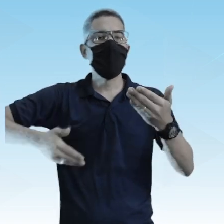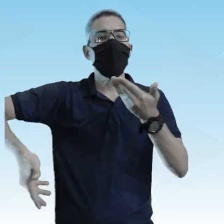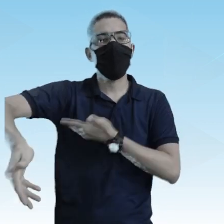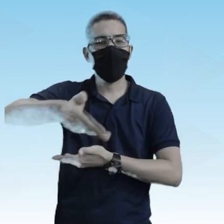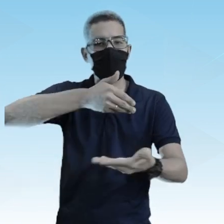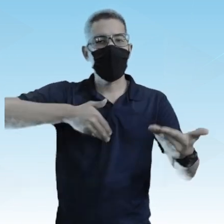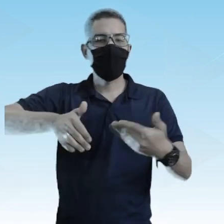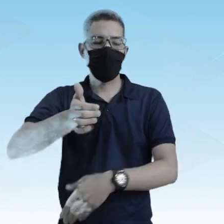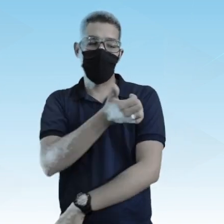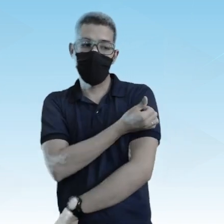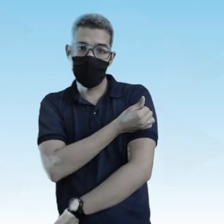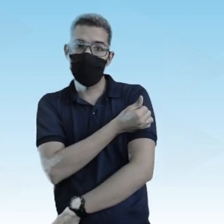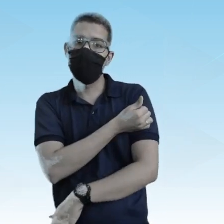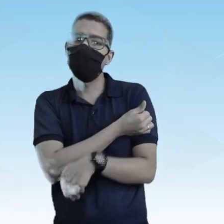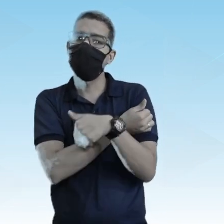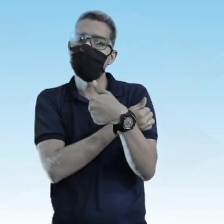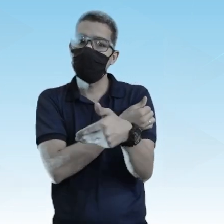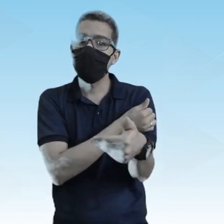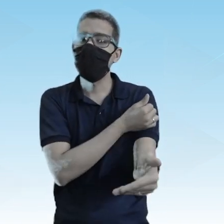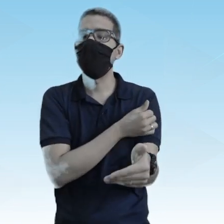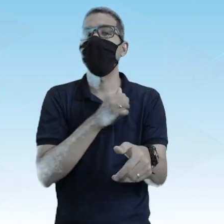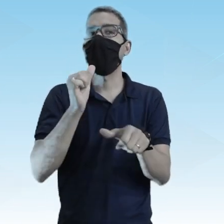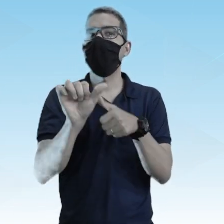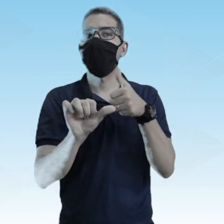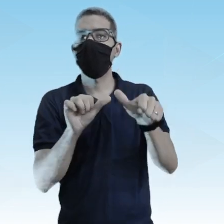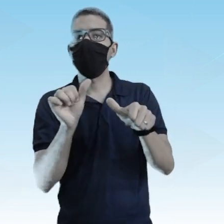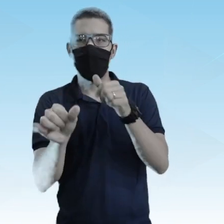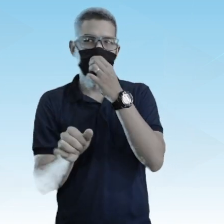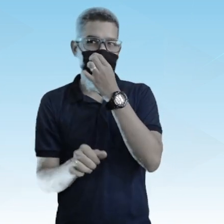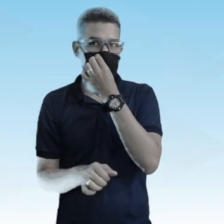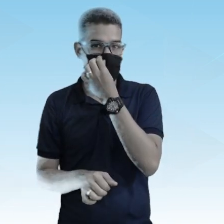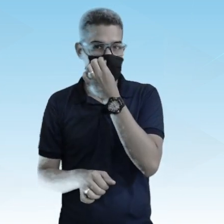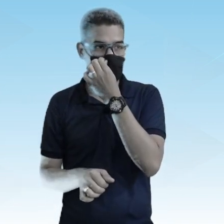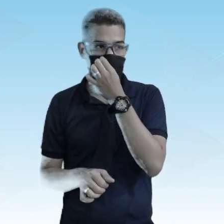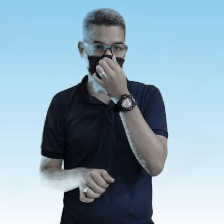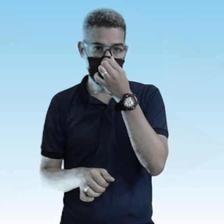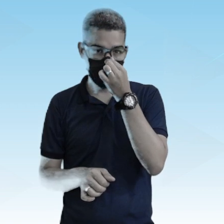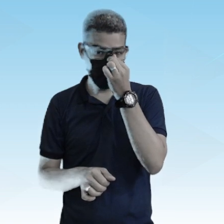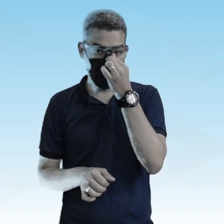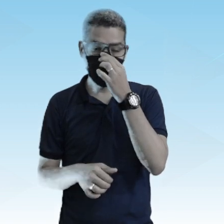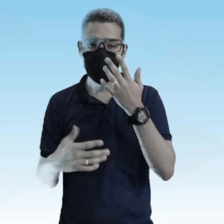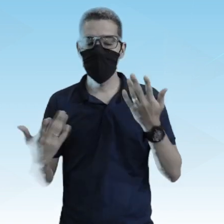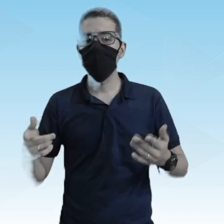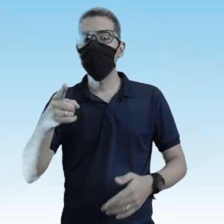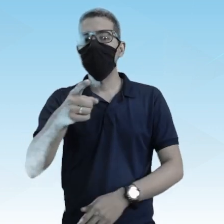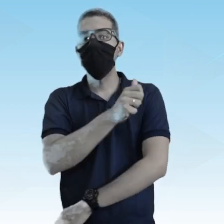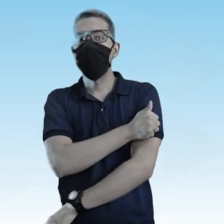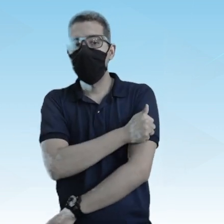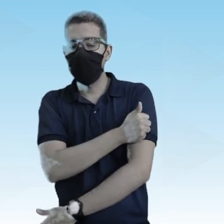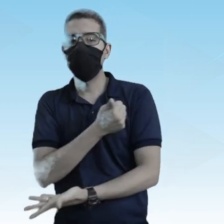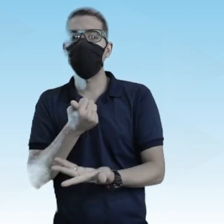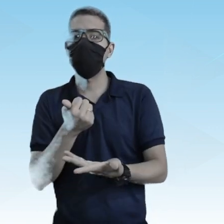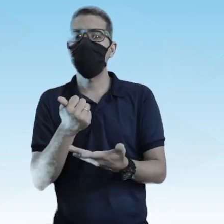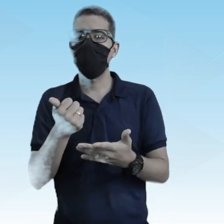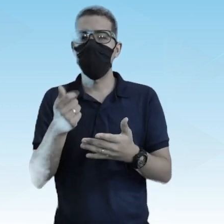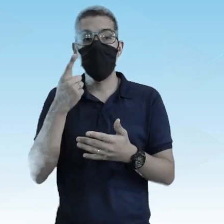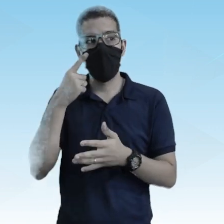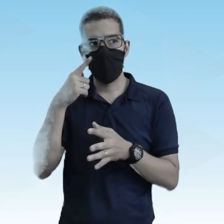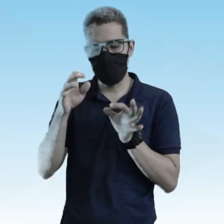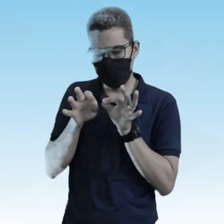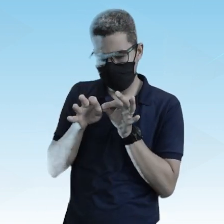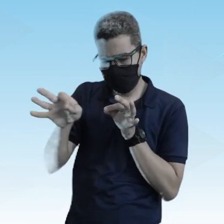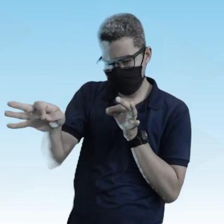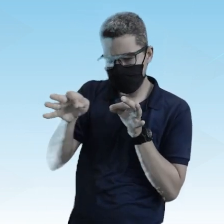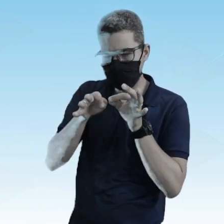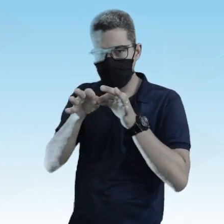do 6º ano. Leva esse material para a sala de aula, pede para o aluno medir tanto comprimento como ângulo, porque esses